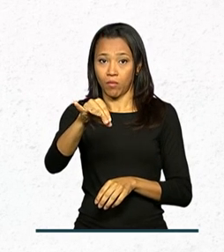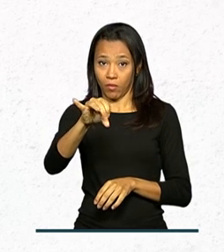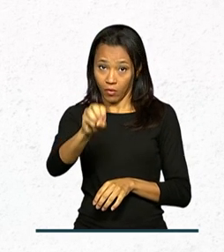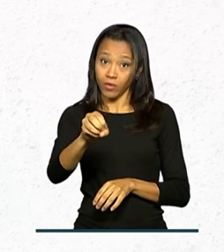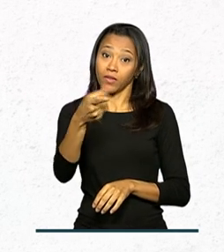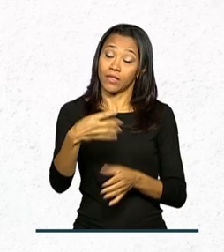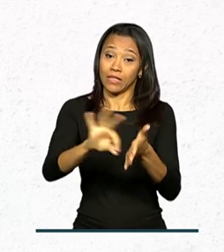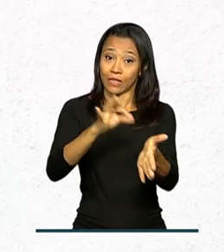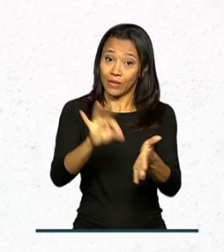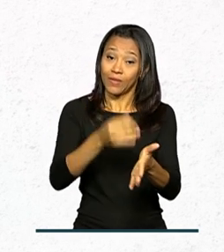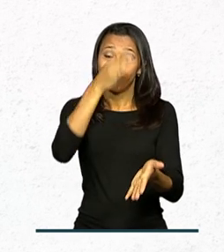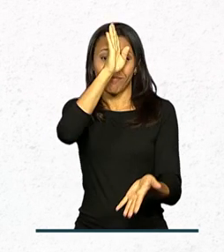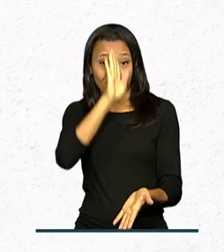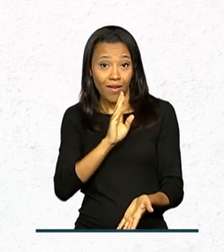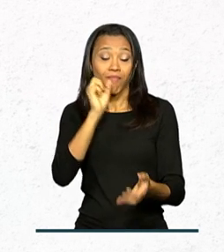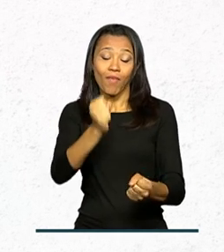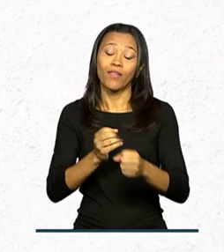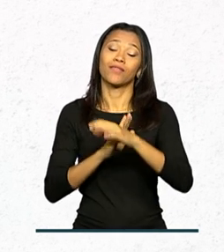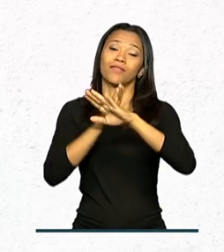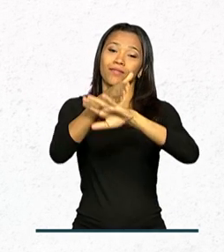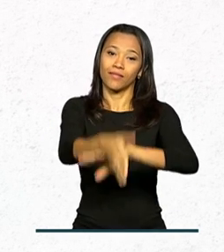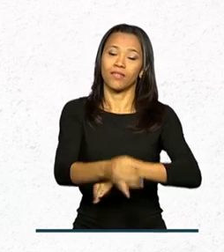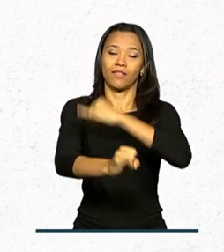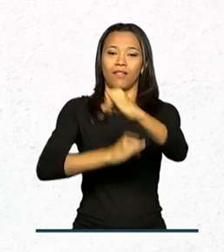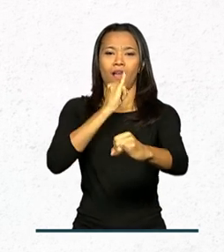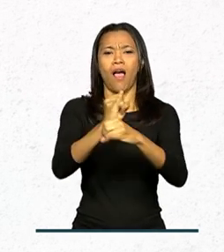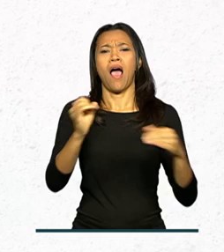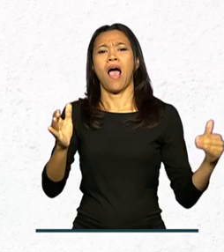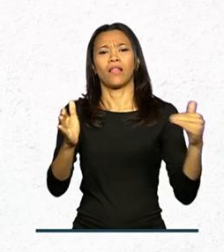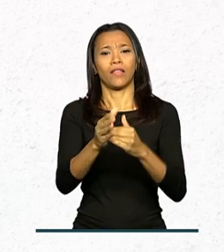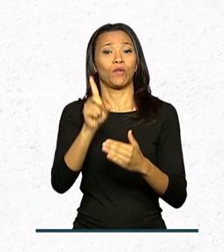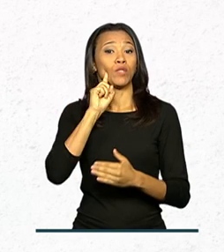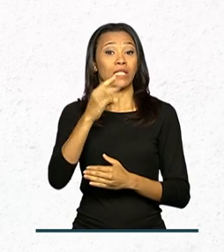inscrições são gratuitas e podem ser feitas pela internet até o dia